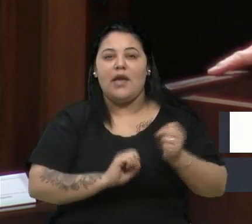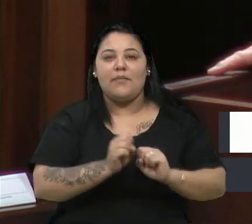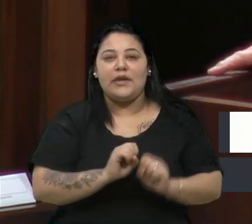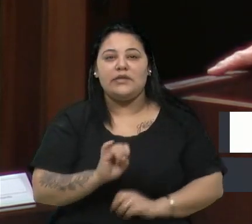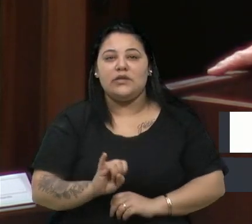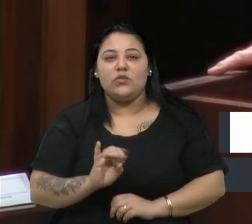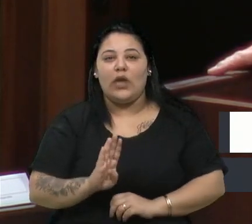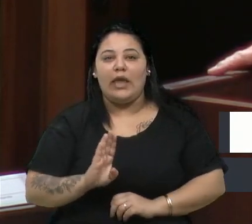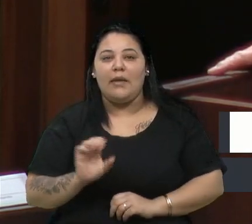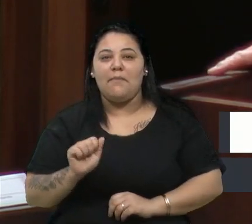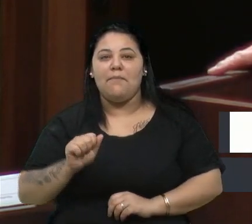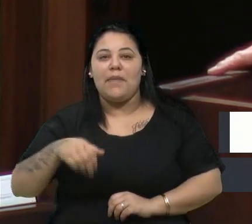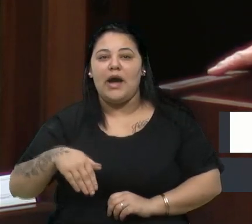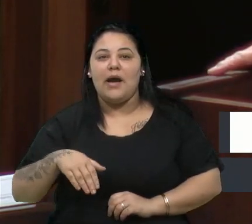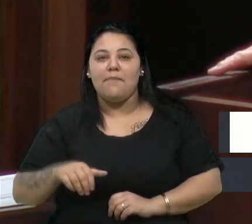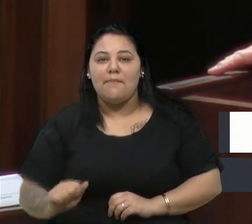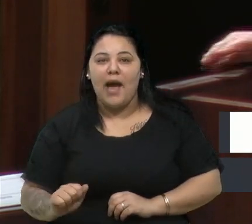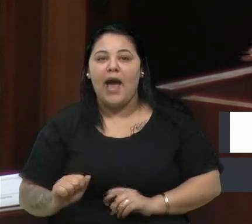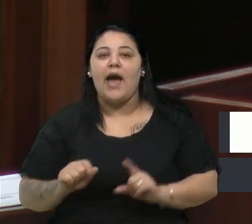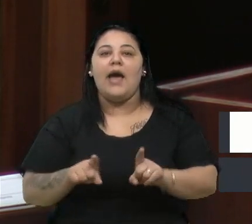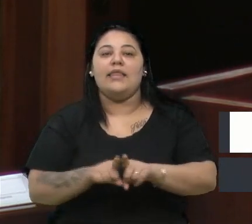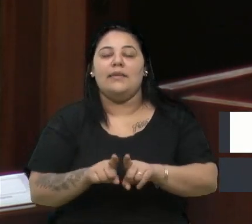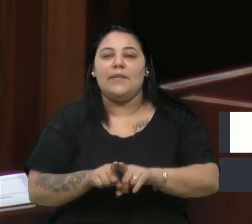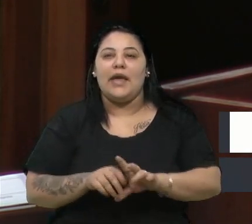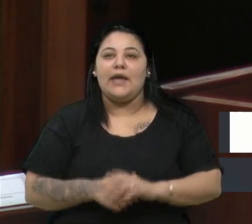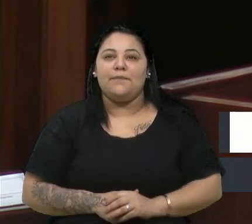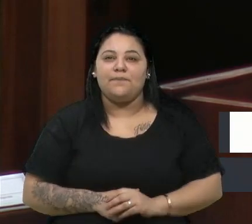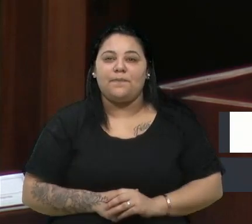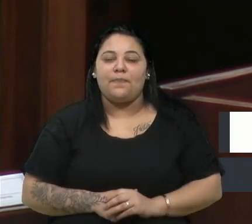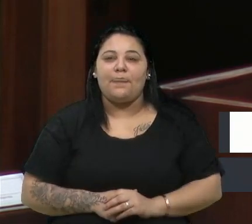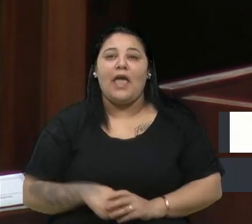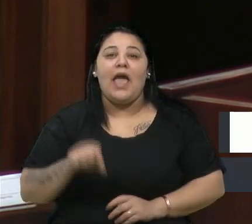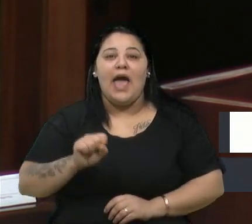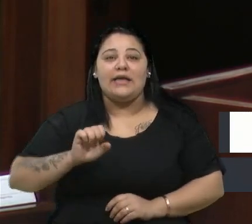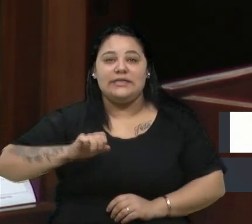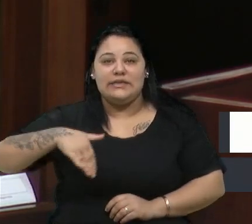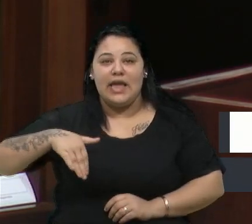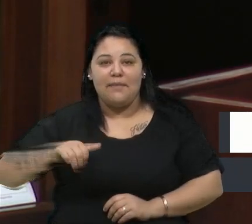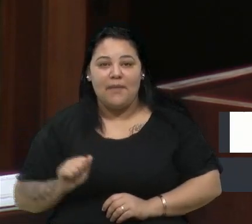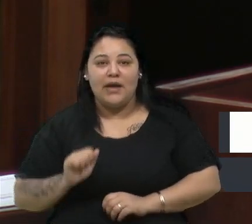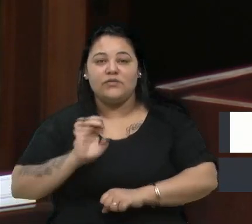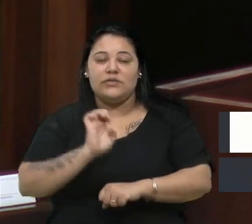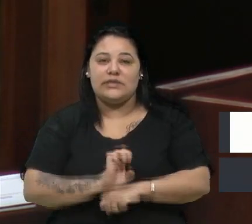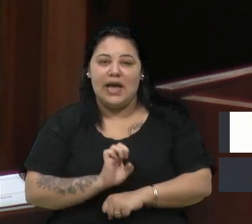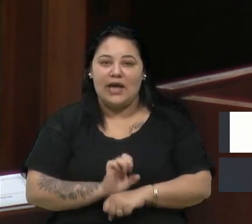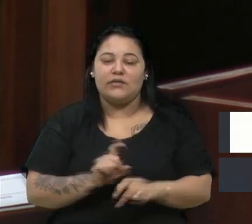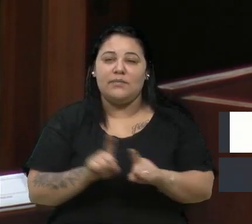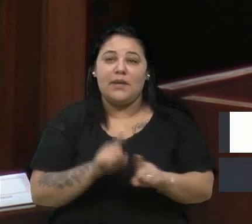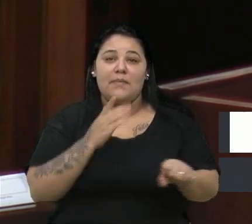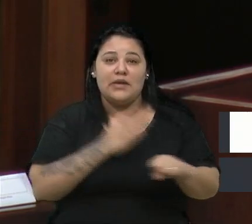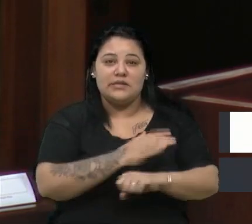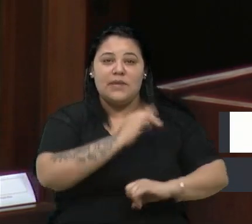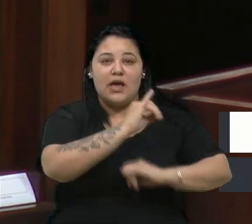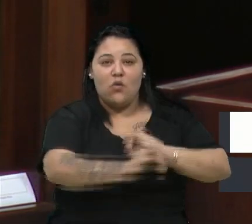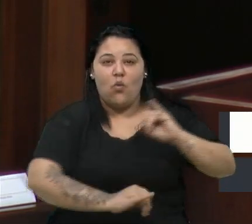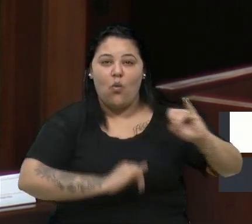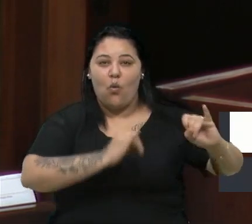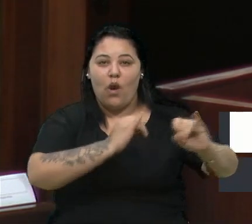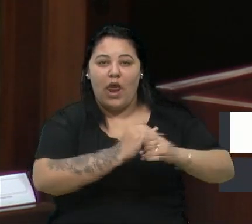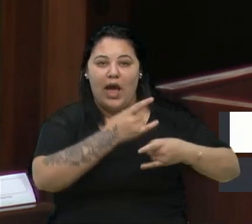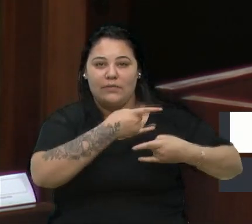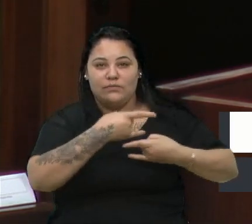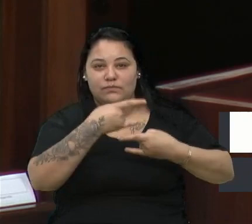presente, e a SEMA estadual, que participaram de forma online, e